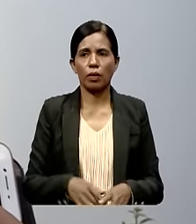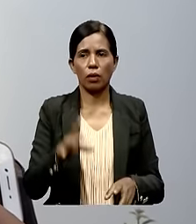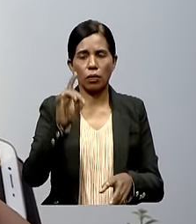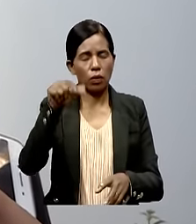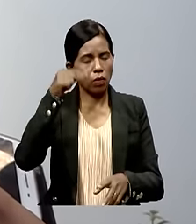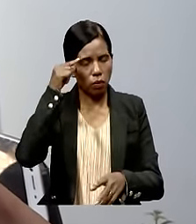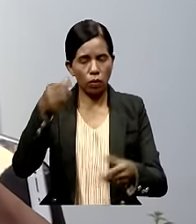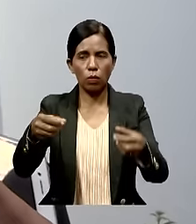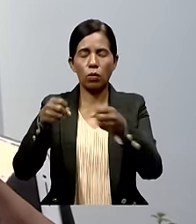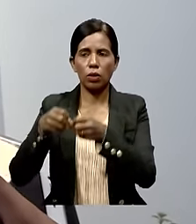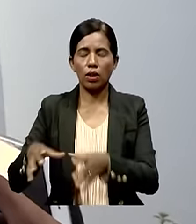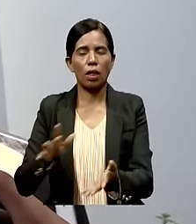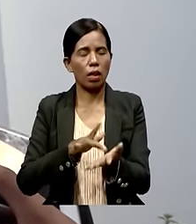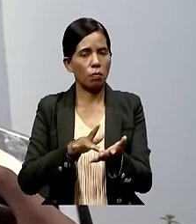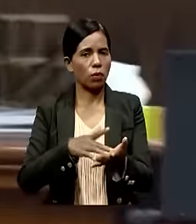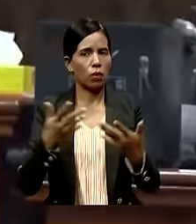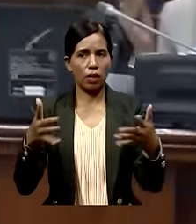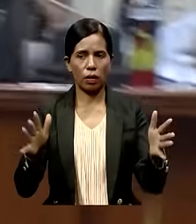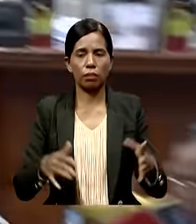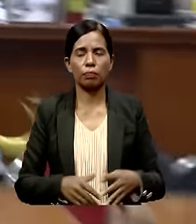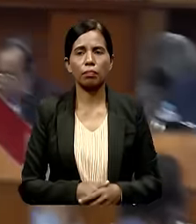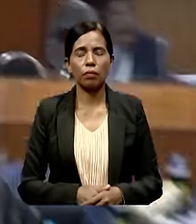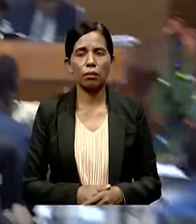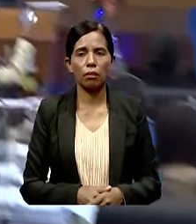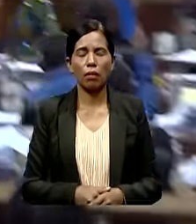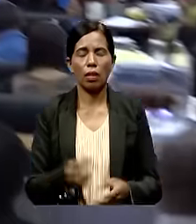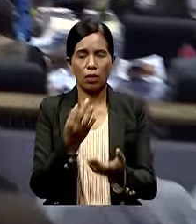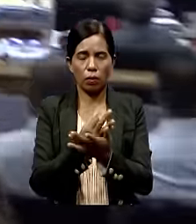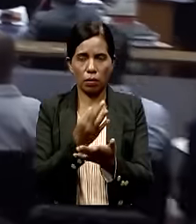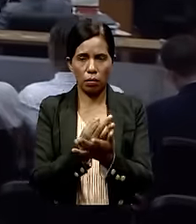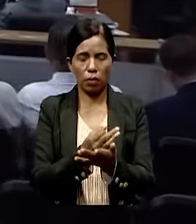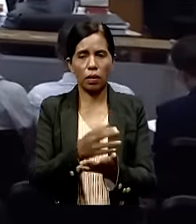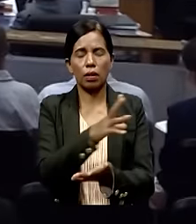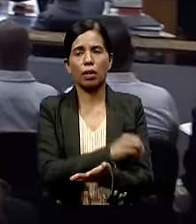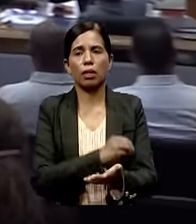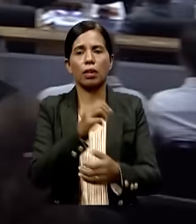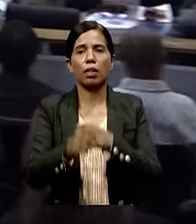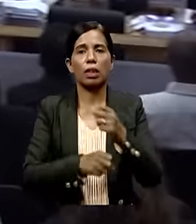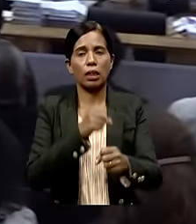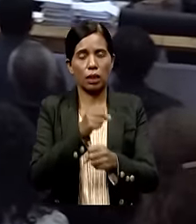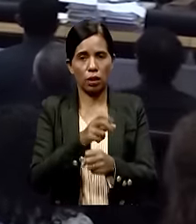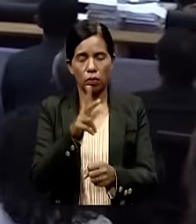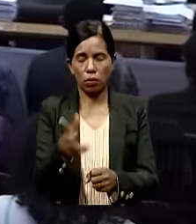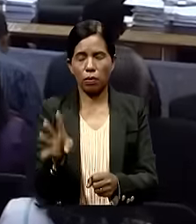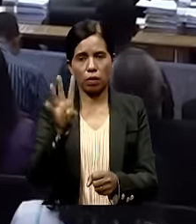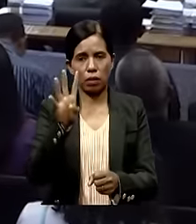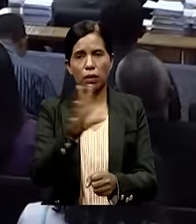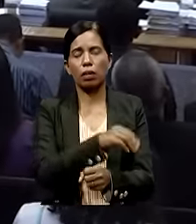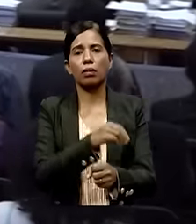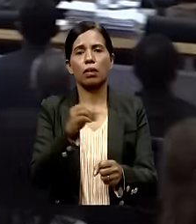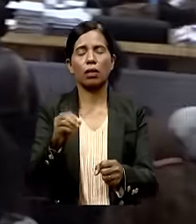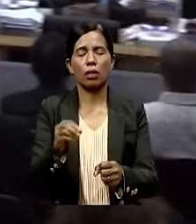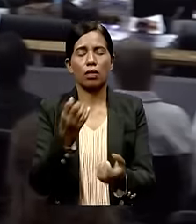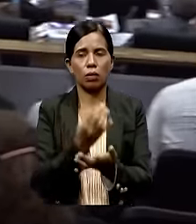governo musical Aimoro La Iha. E o orçamento retificativo tinha rio um ruar anulo recintolo o montante dólar americano